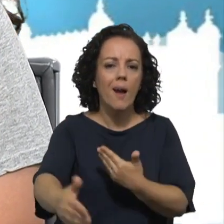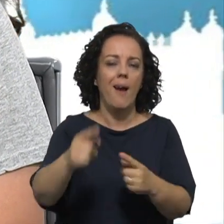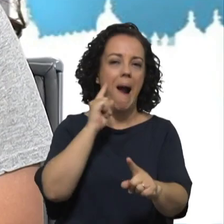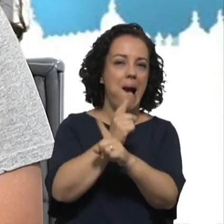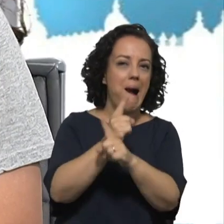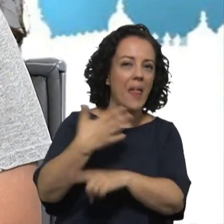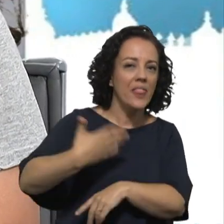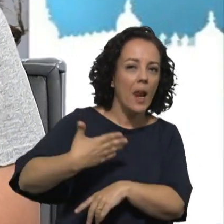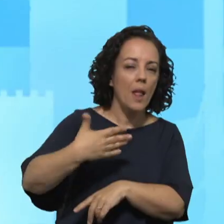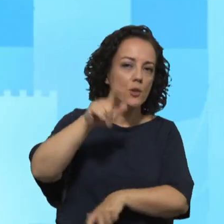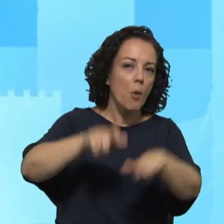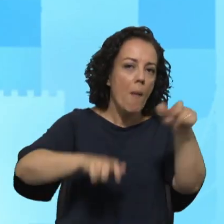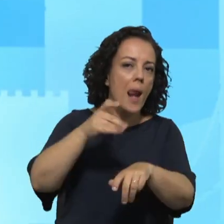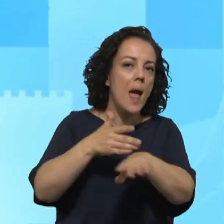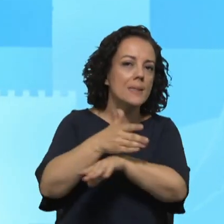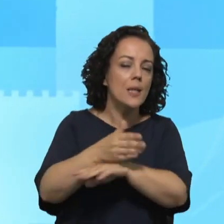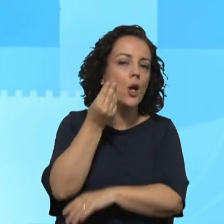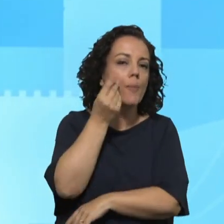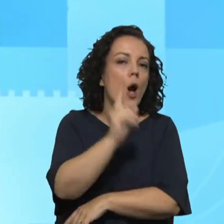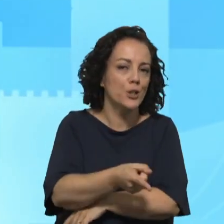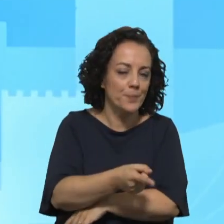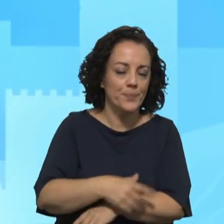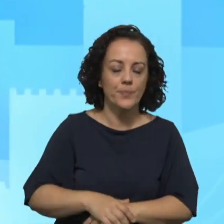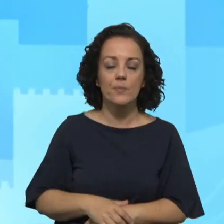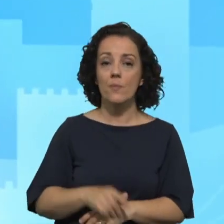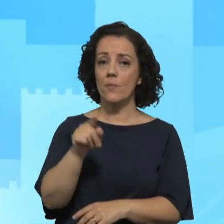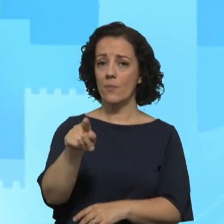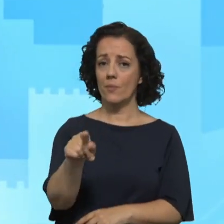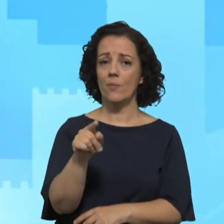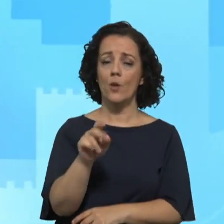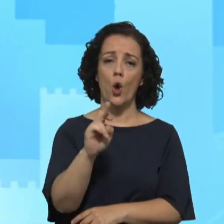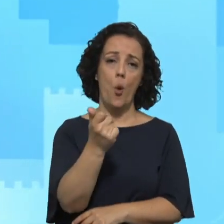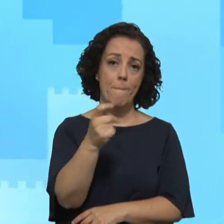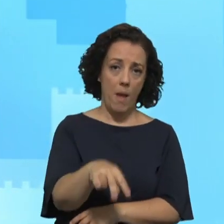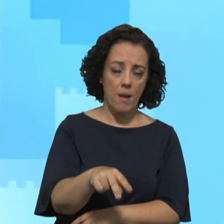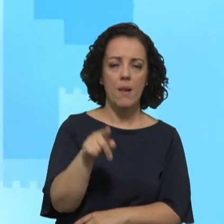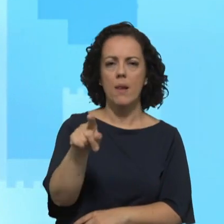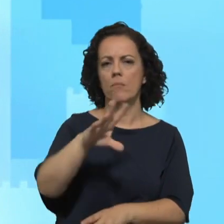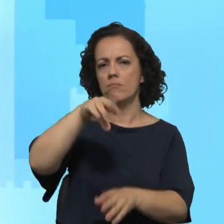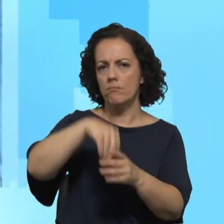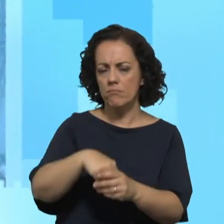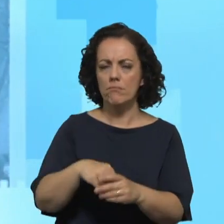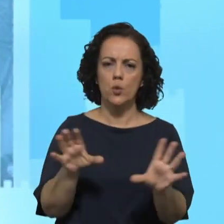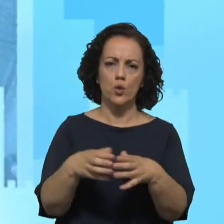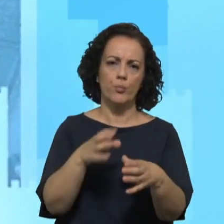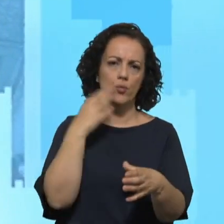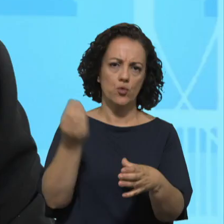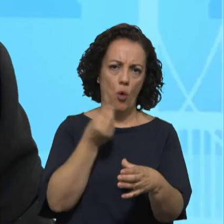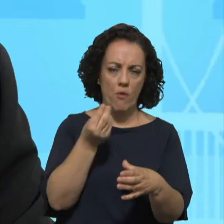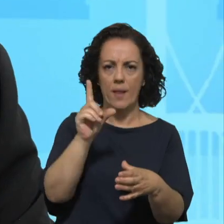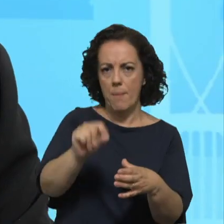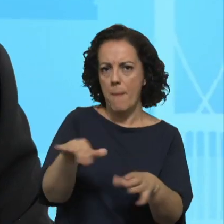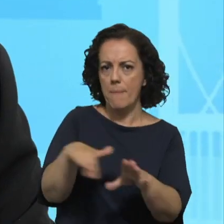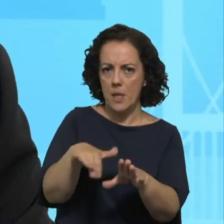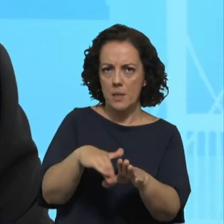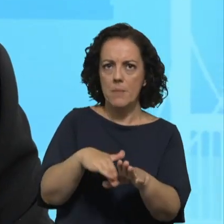humanos. Ruben Lopes integra um grupo de jovens, não é? Que está a participar também, a